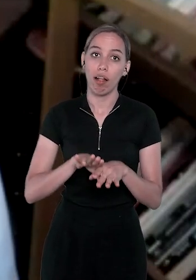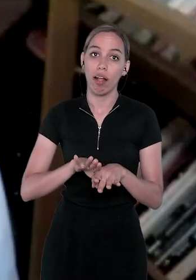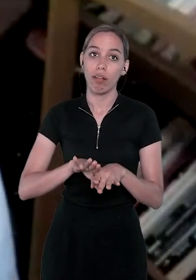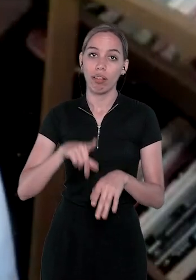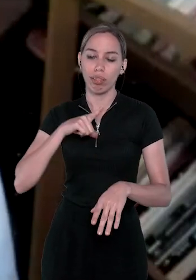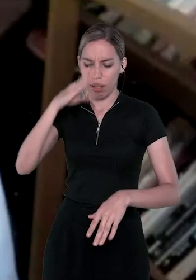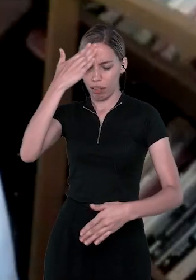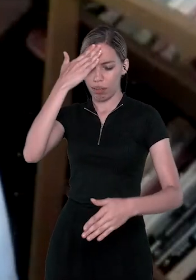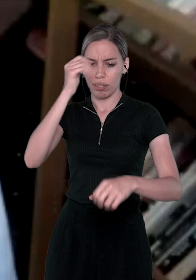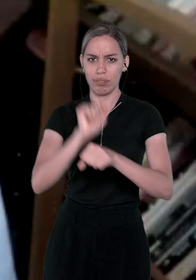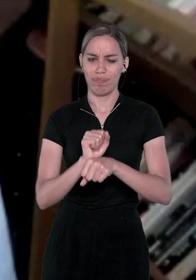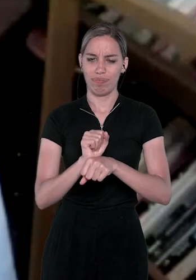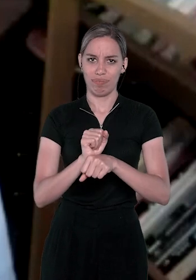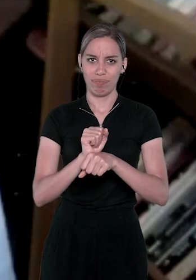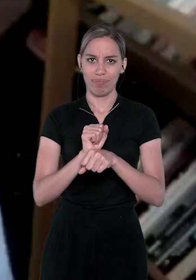O